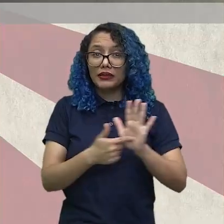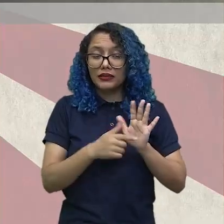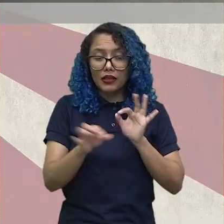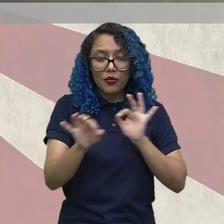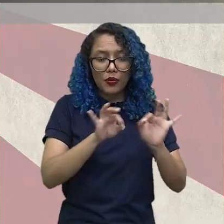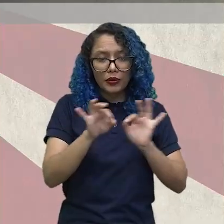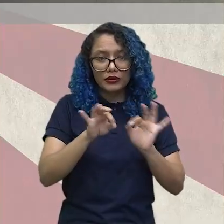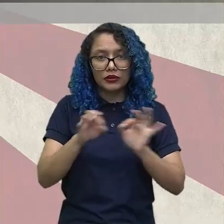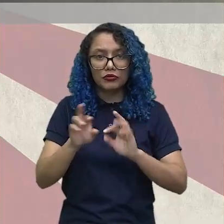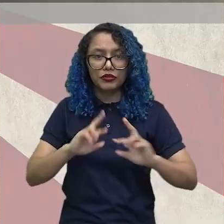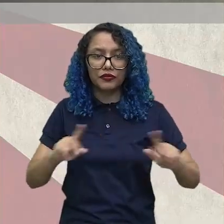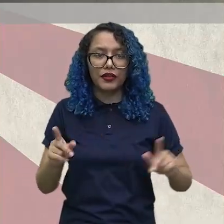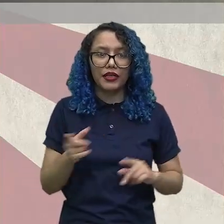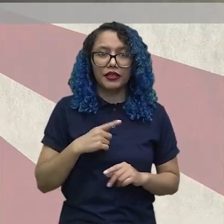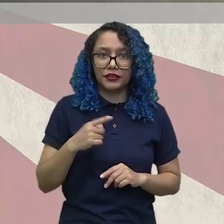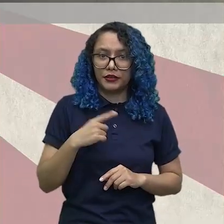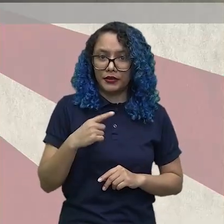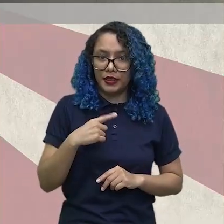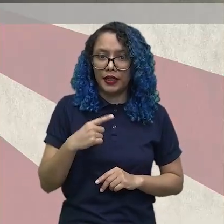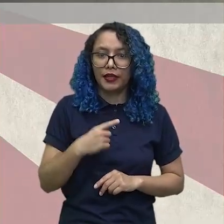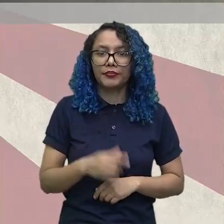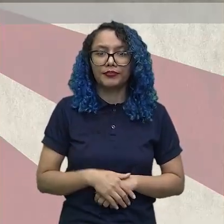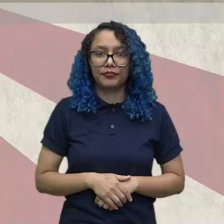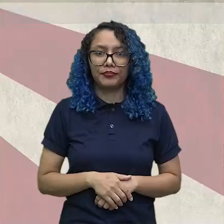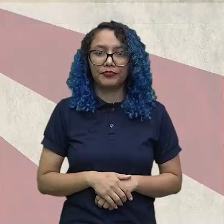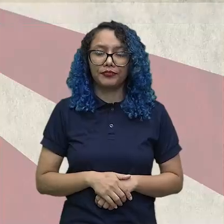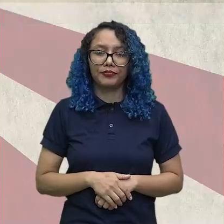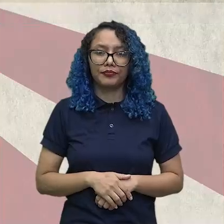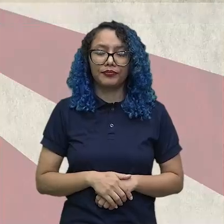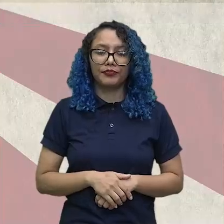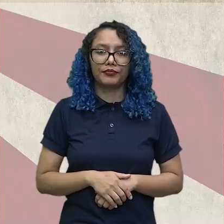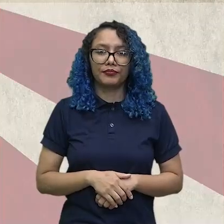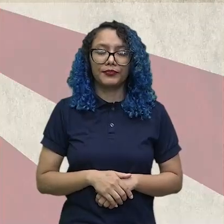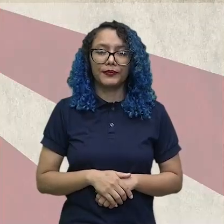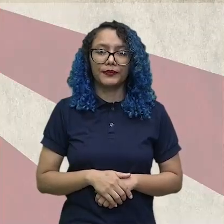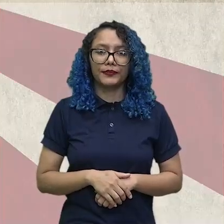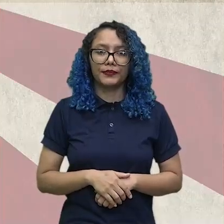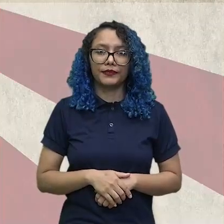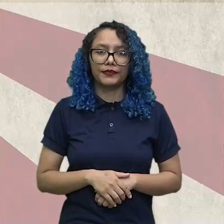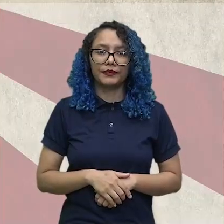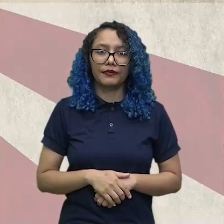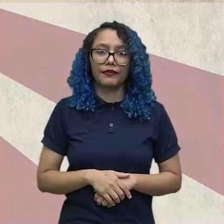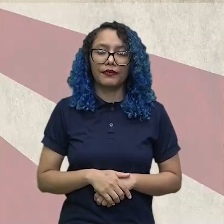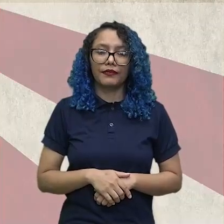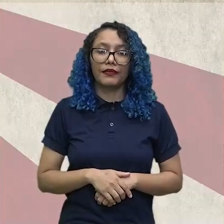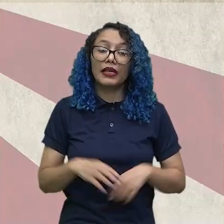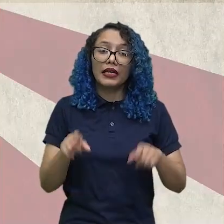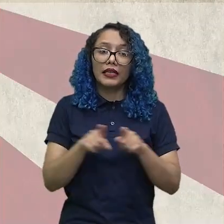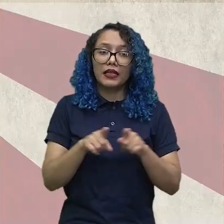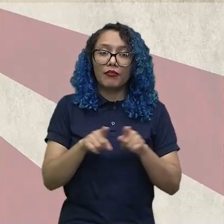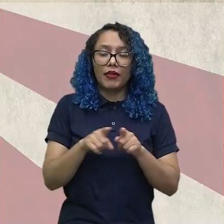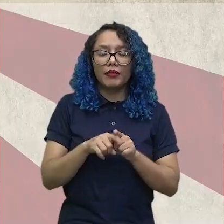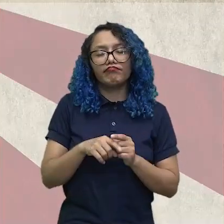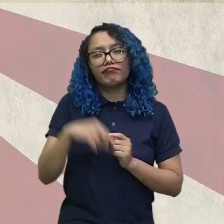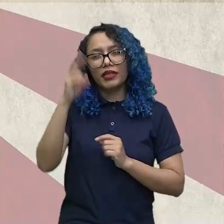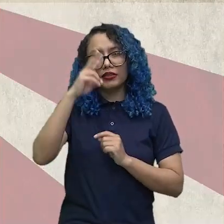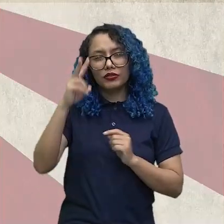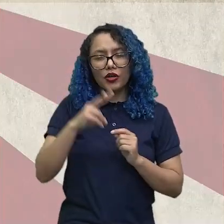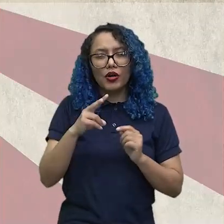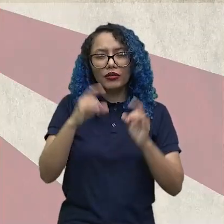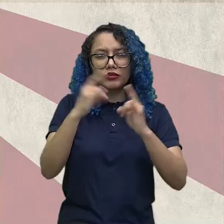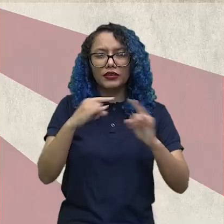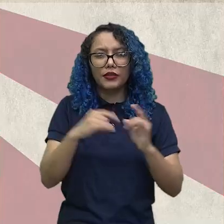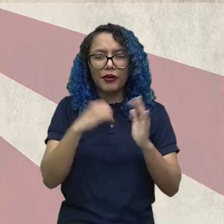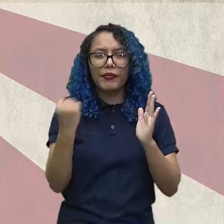uma organização diferente de anfiteatro. Aqui a gente observa que a história do circo ela é marcada também